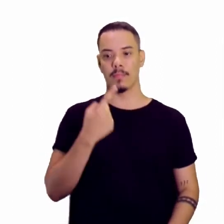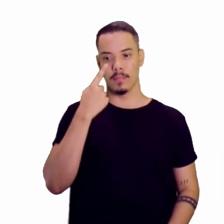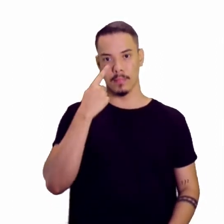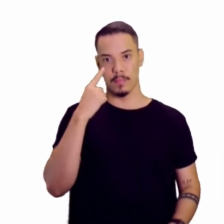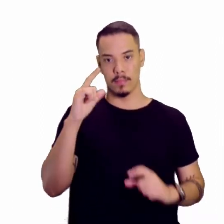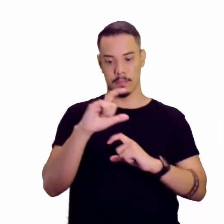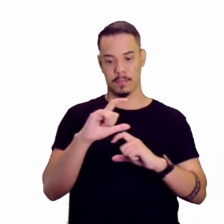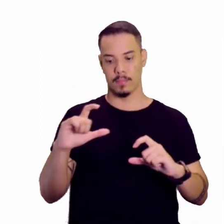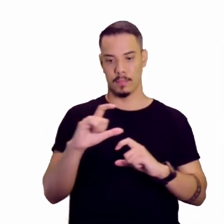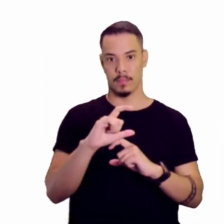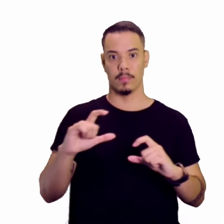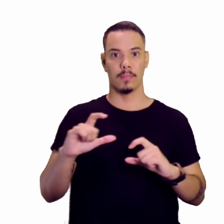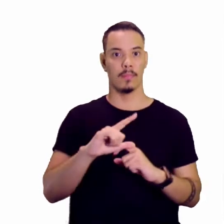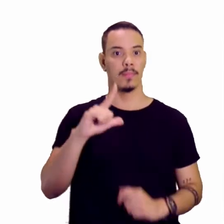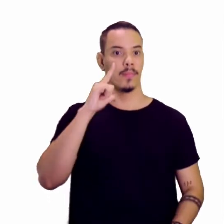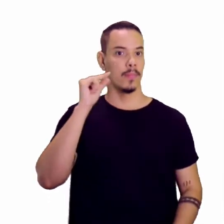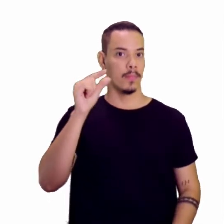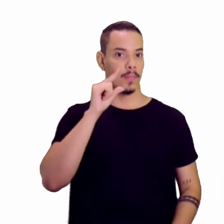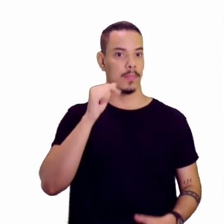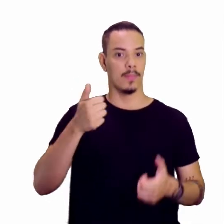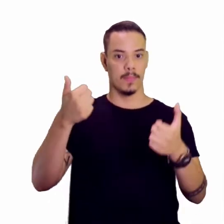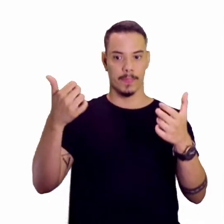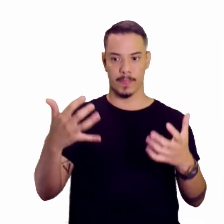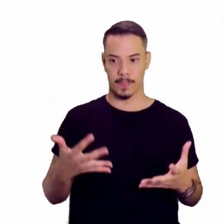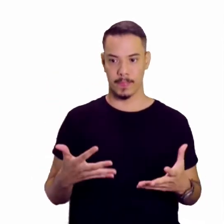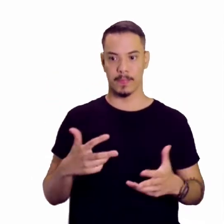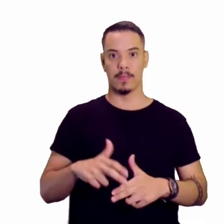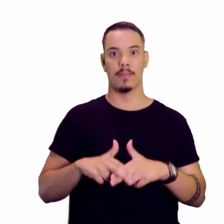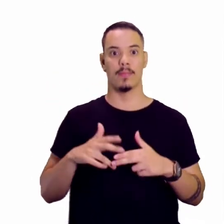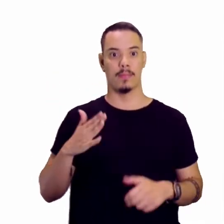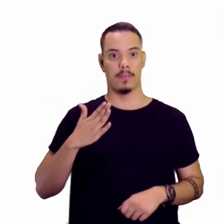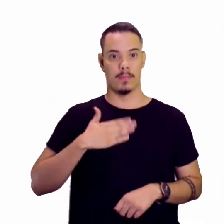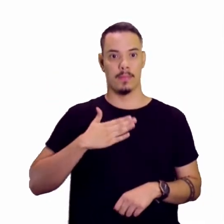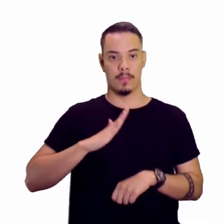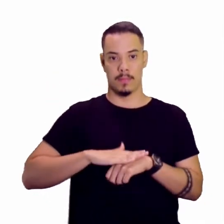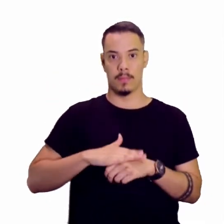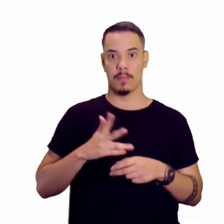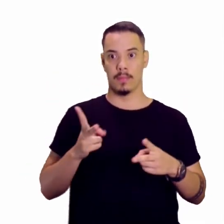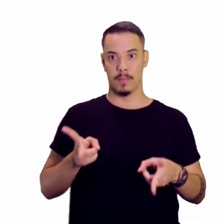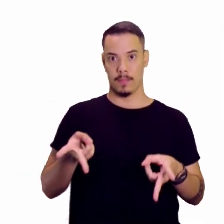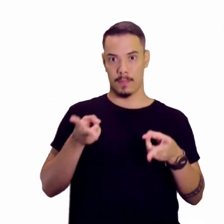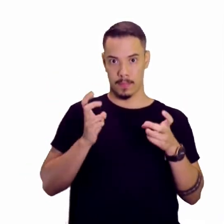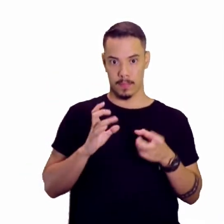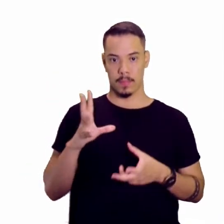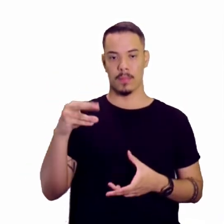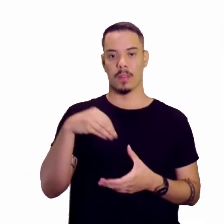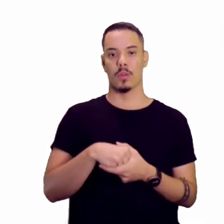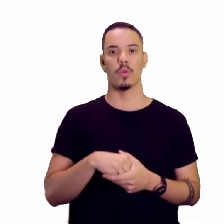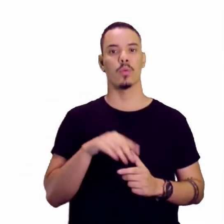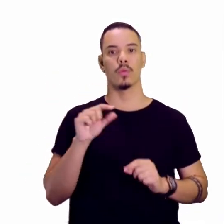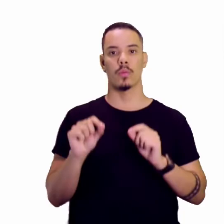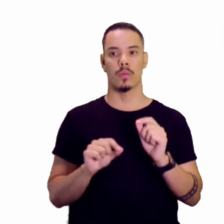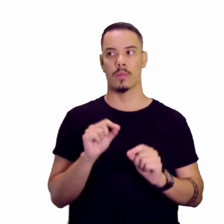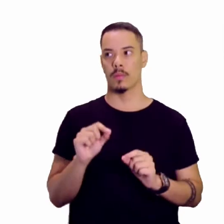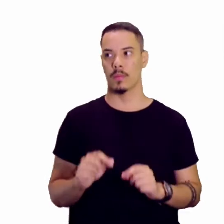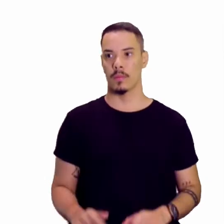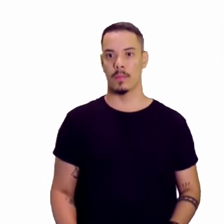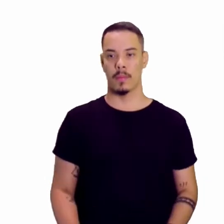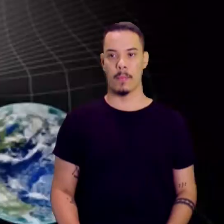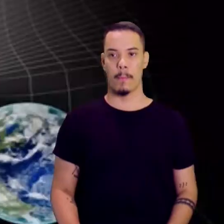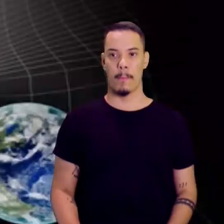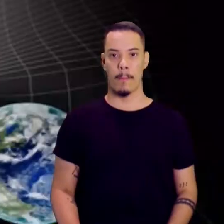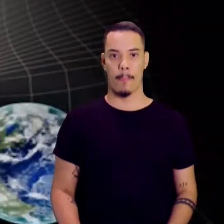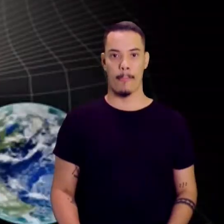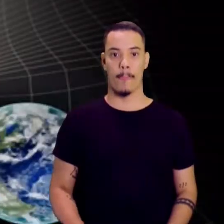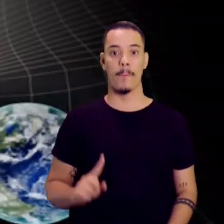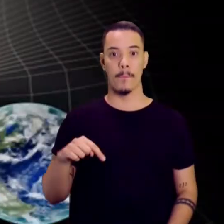Garfio falando sobre isso, certo? Então, a gente percebeu que nessa tirinha do Garfio, ele... Dá uma olhadinha só um pouquinho aqui.